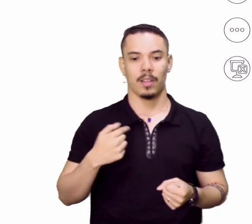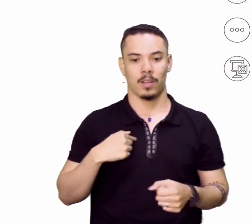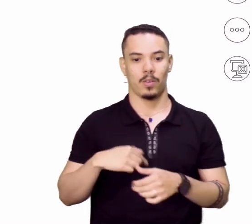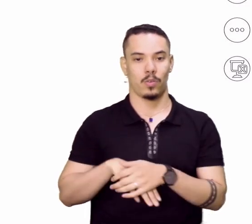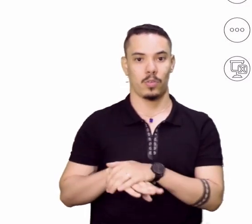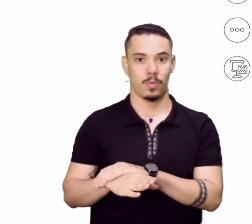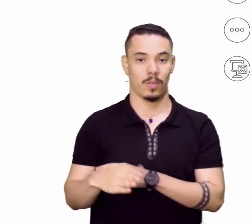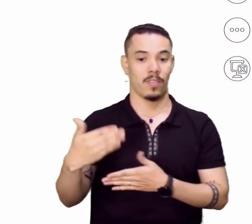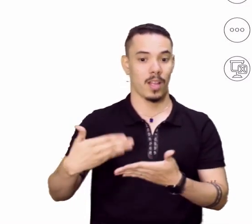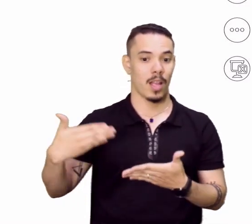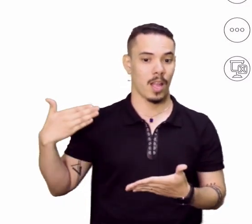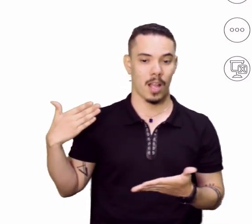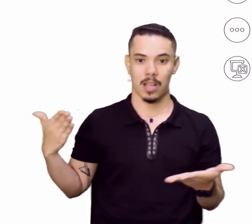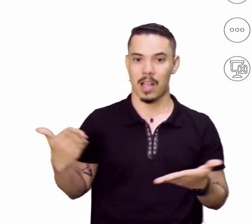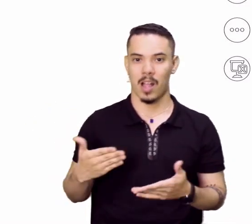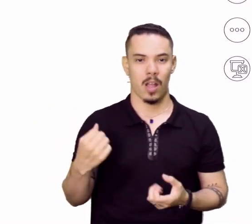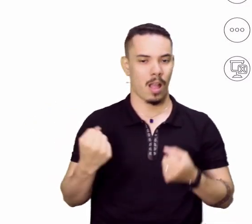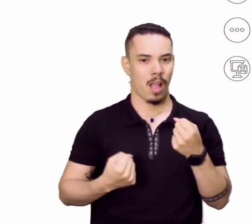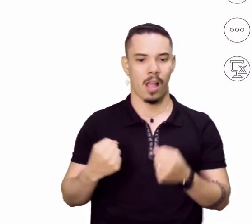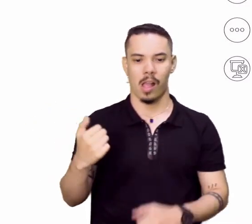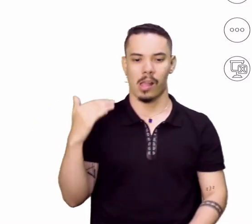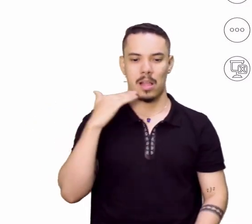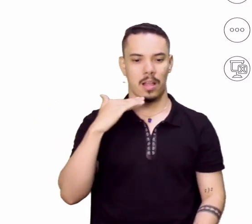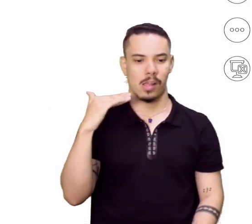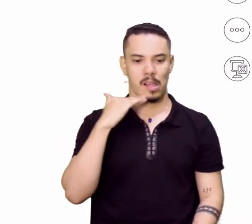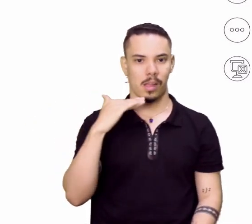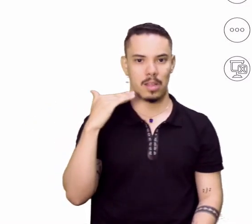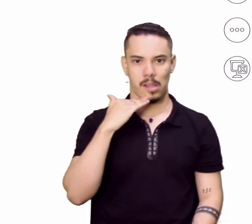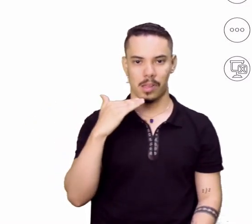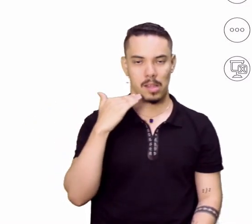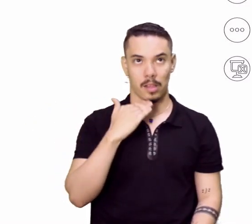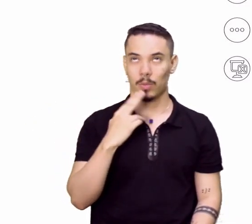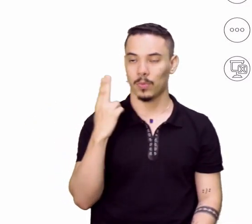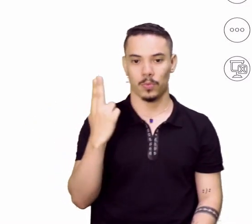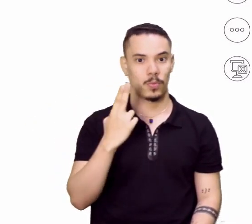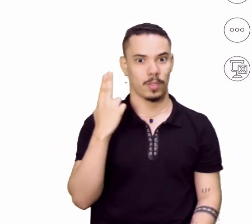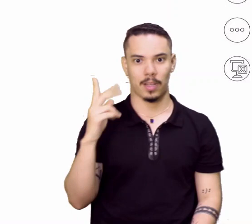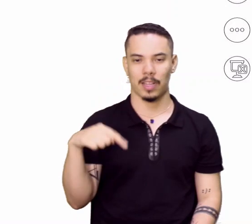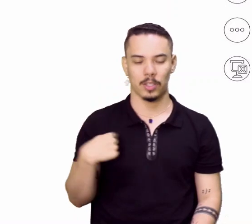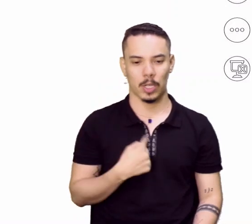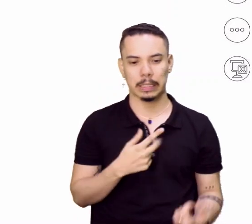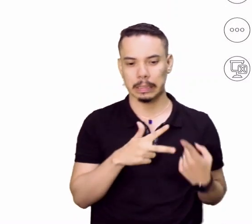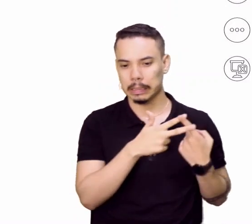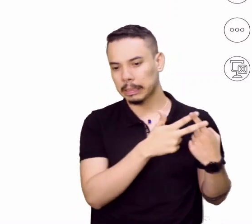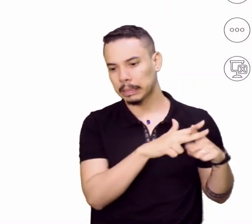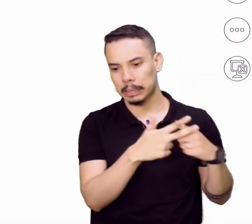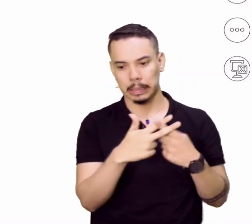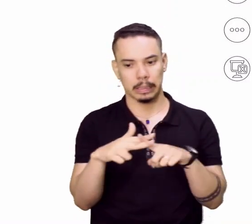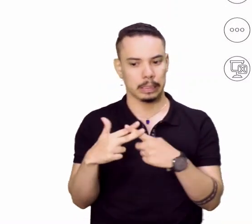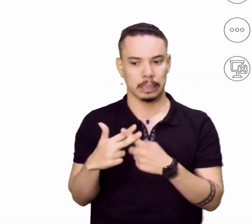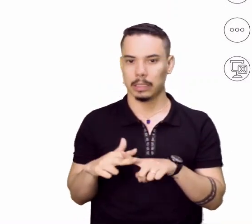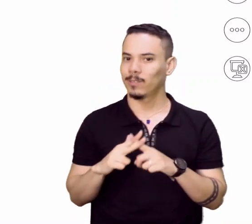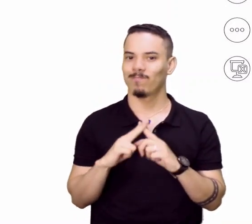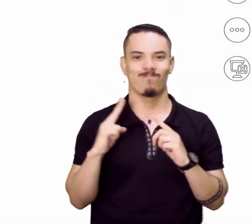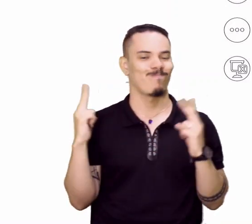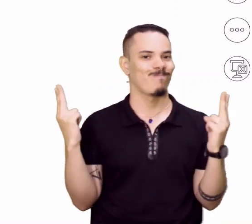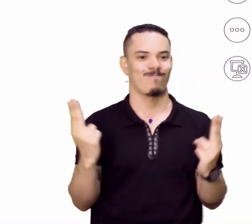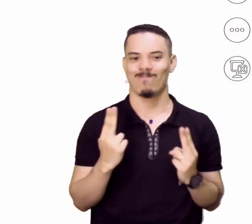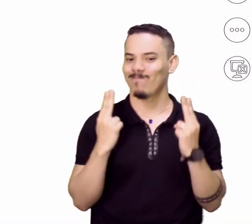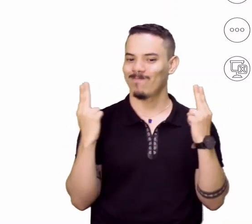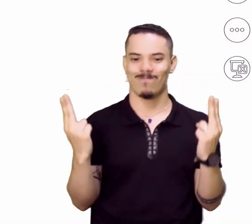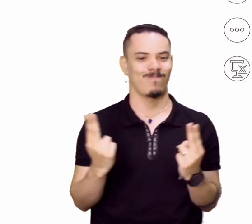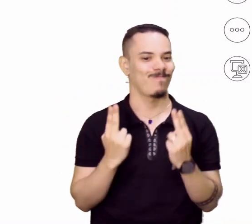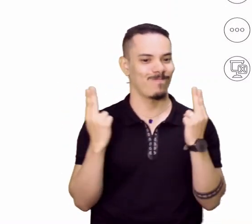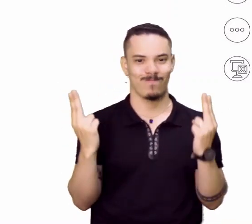ele já tá todo lascado aí. Não tem como nem a gente fazer um reparo nele. Realmente